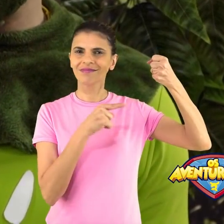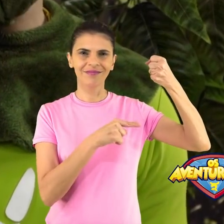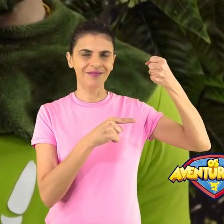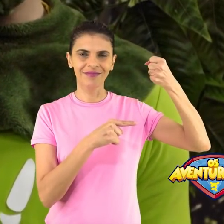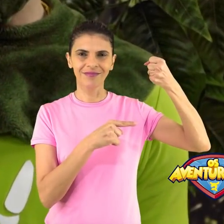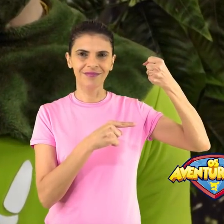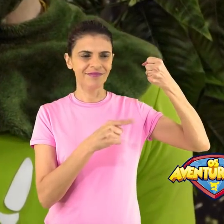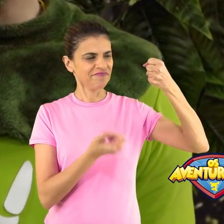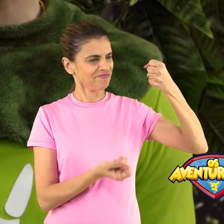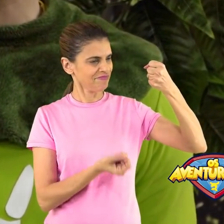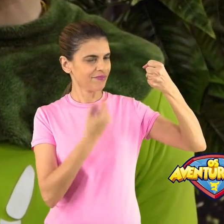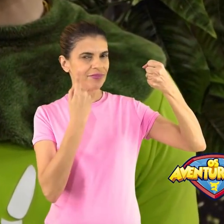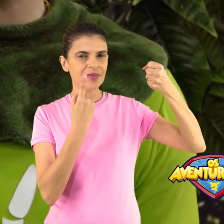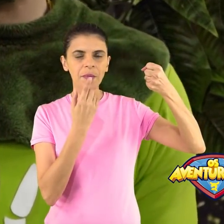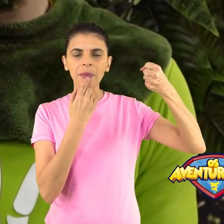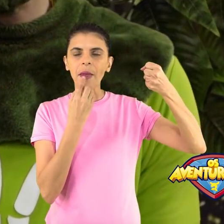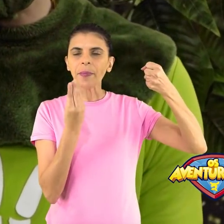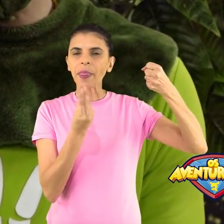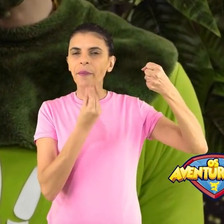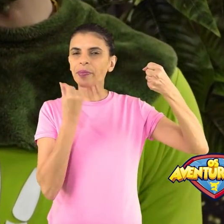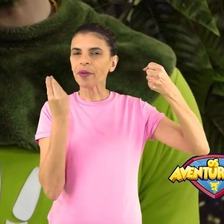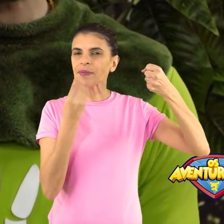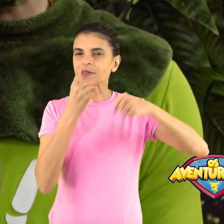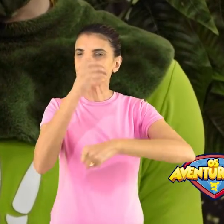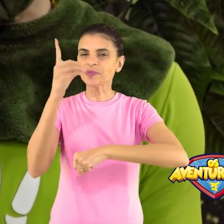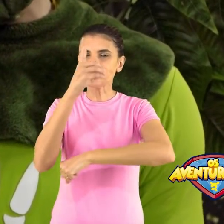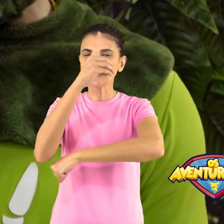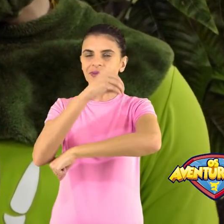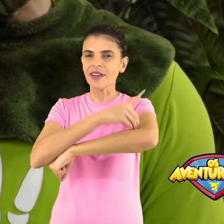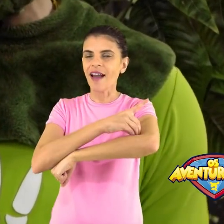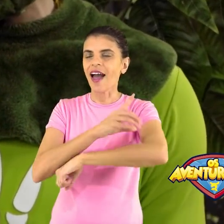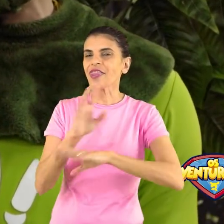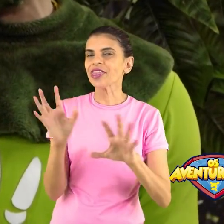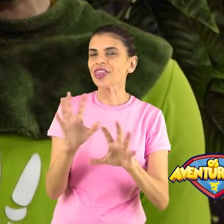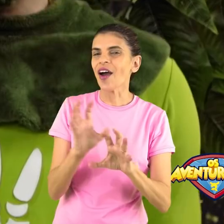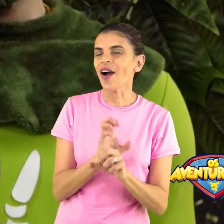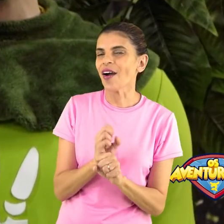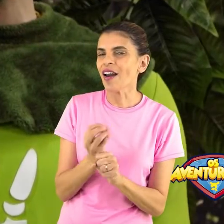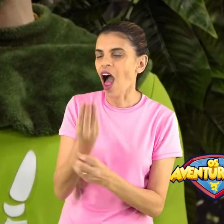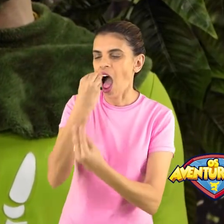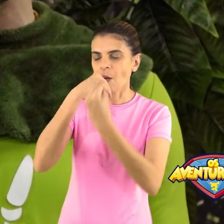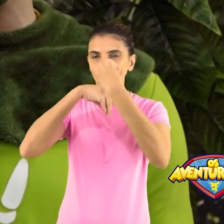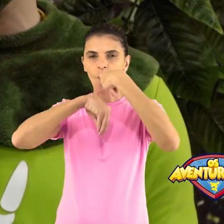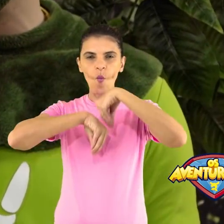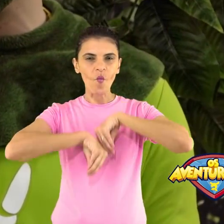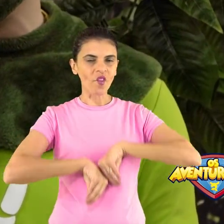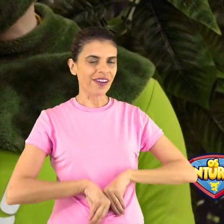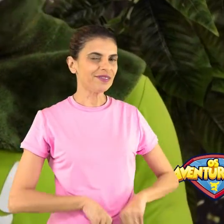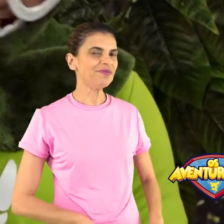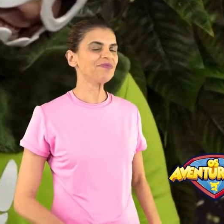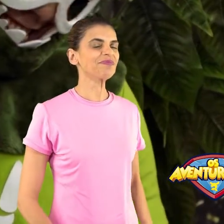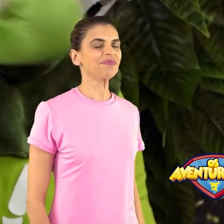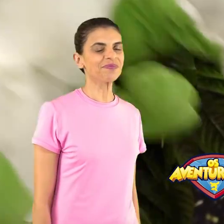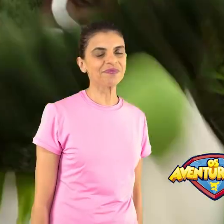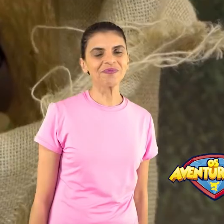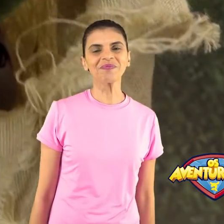está apetitoso. Meus dinossauros vão adorar comer você.